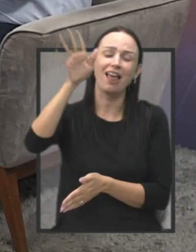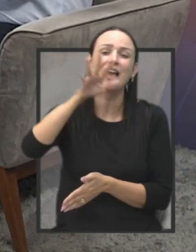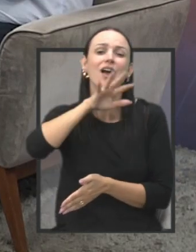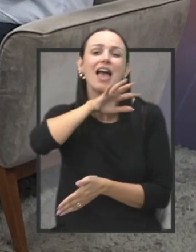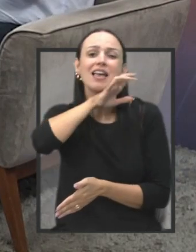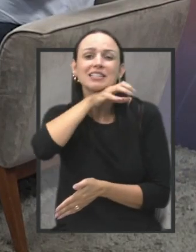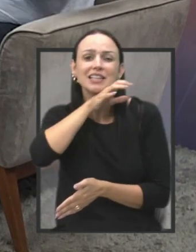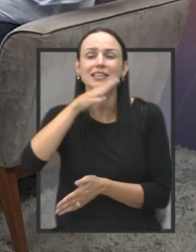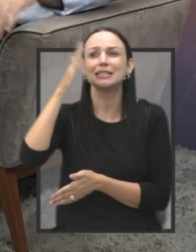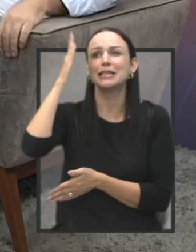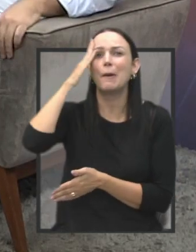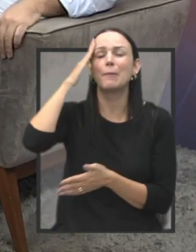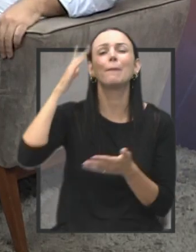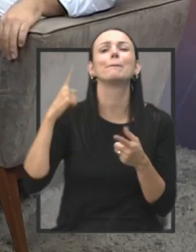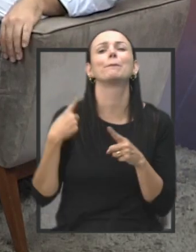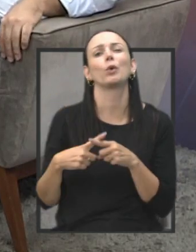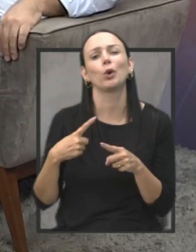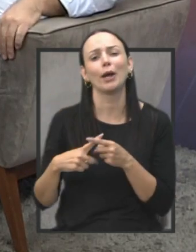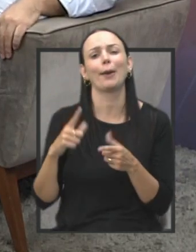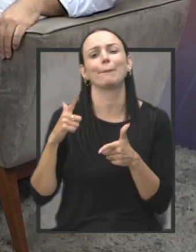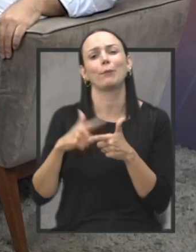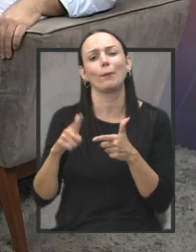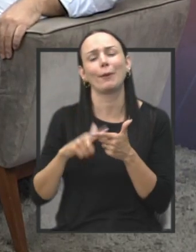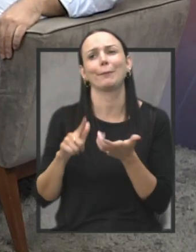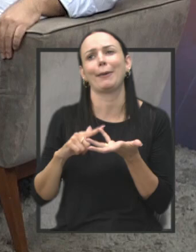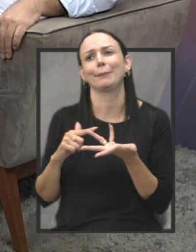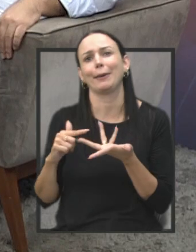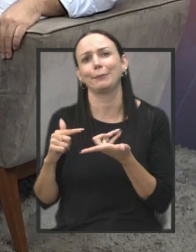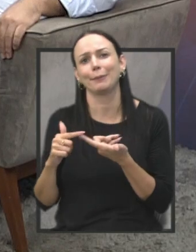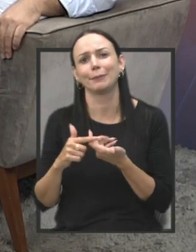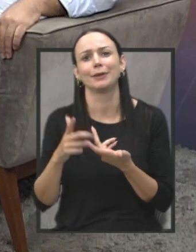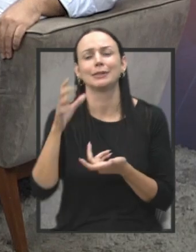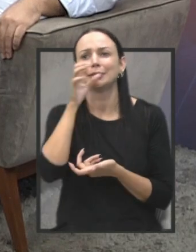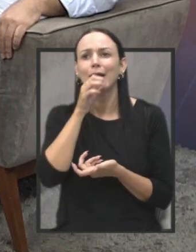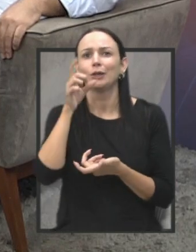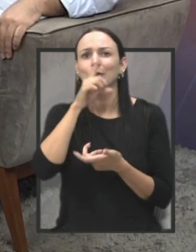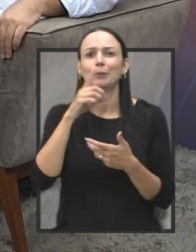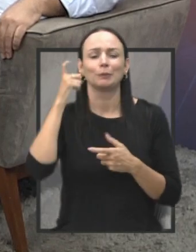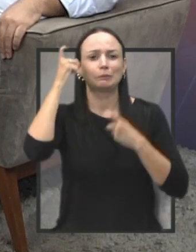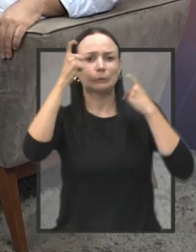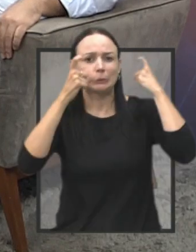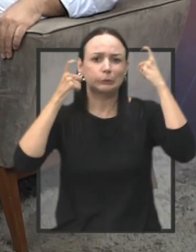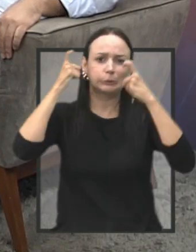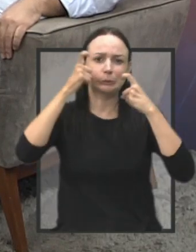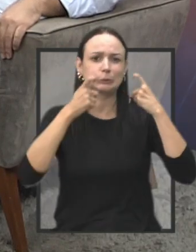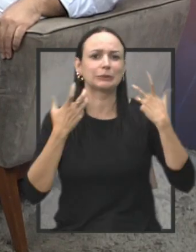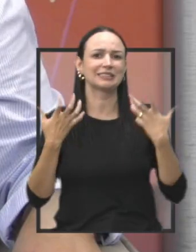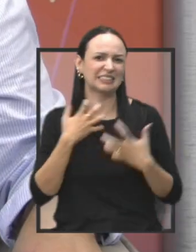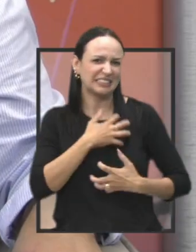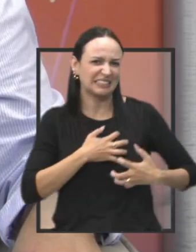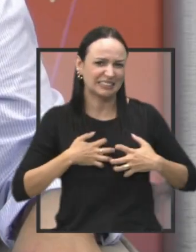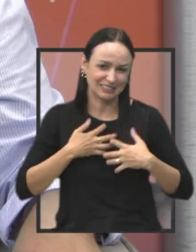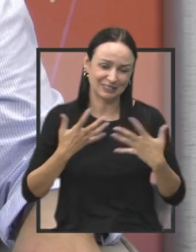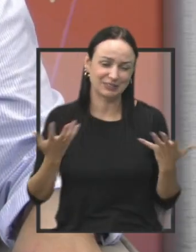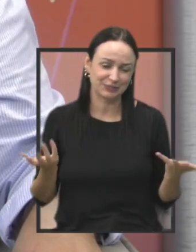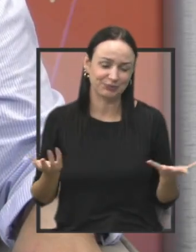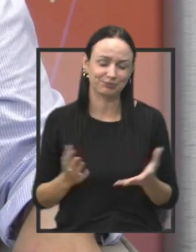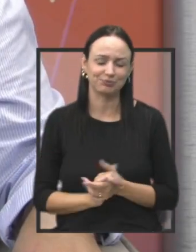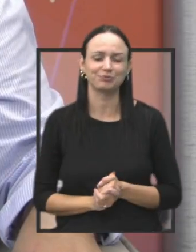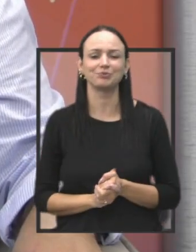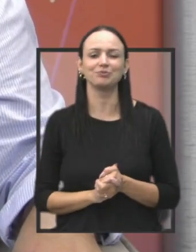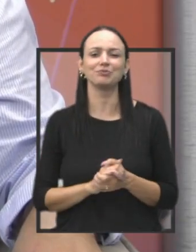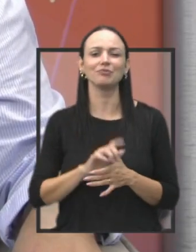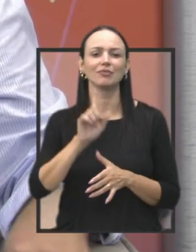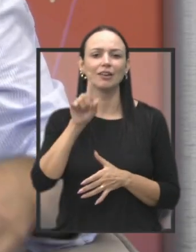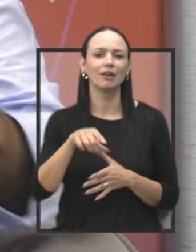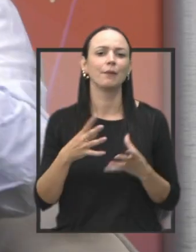saber o motivo, e aí a pessoa passa um final de semana daqueles. Amargo, né? Exatamente. Então, assim, é